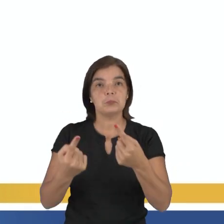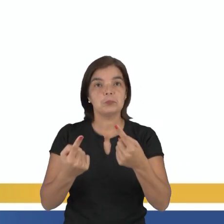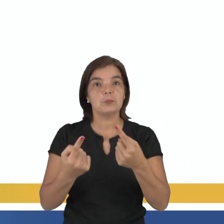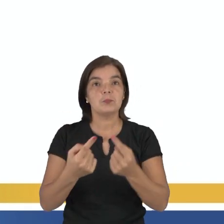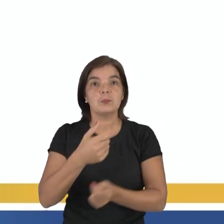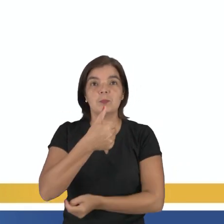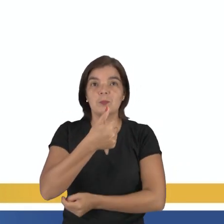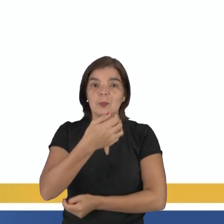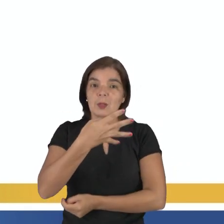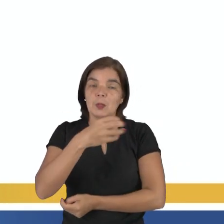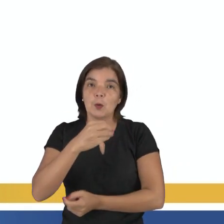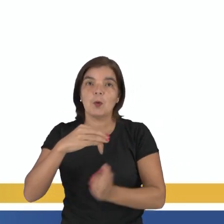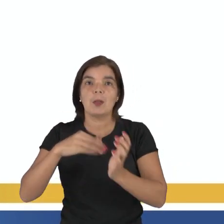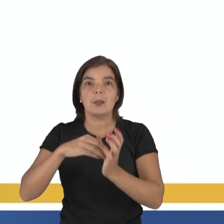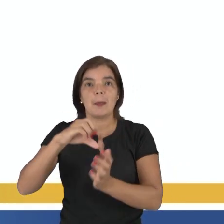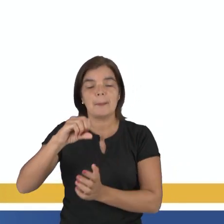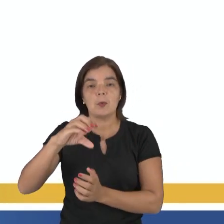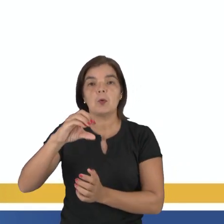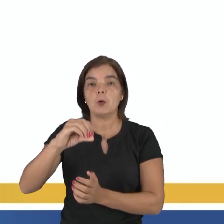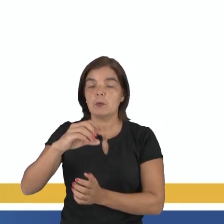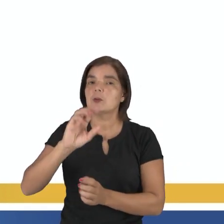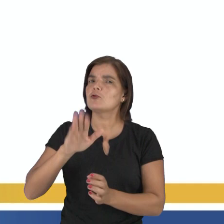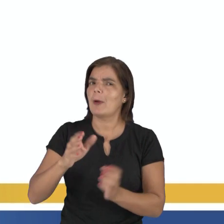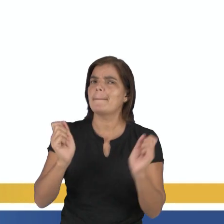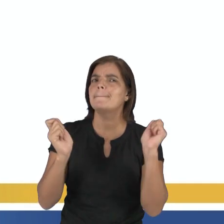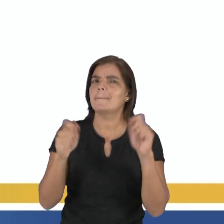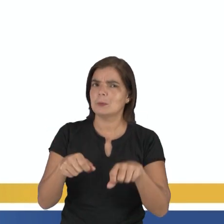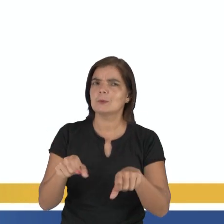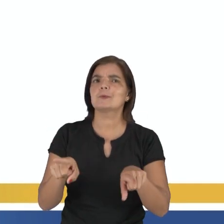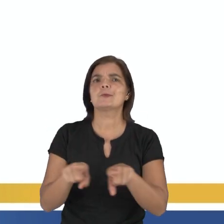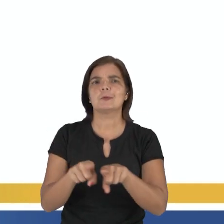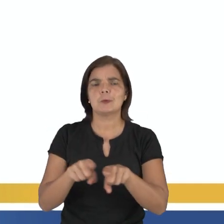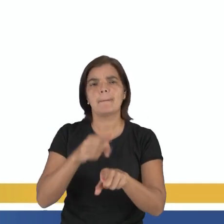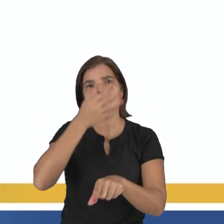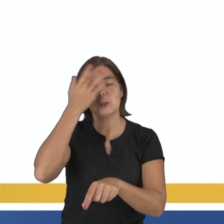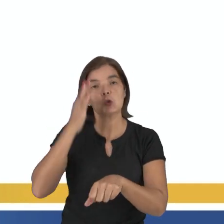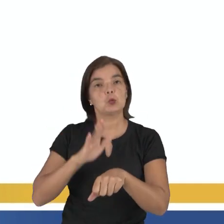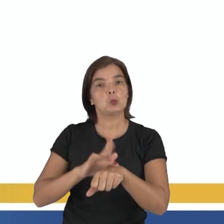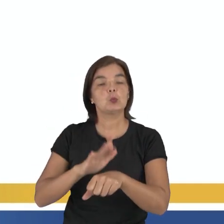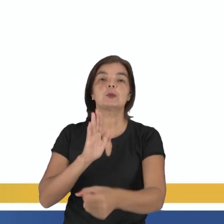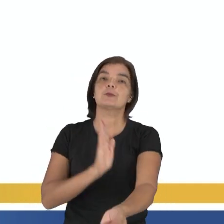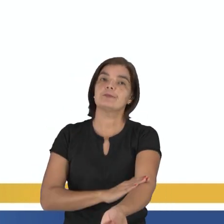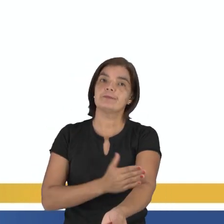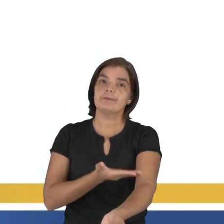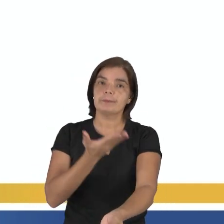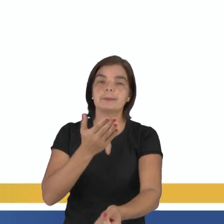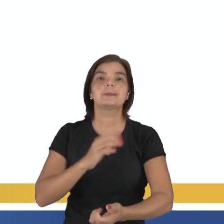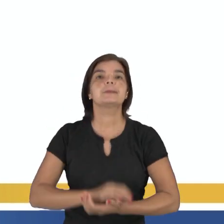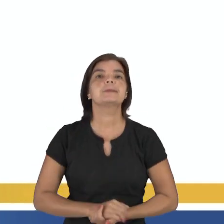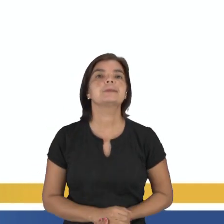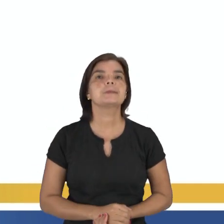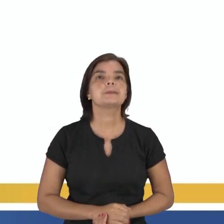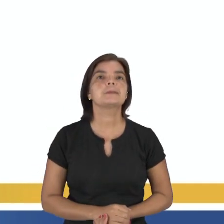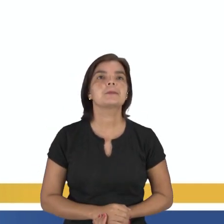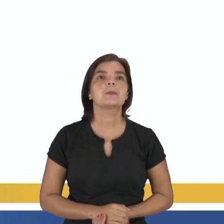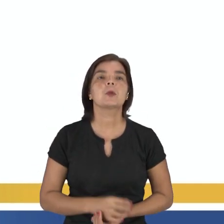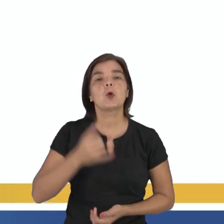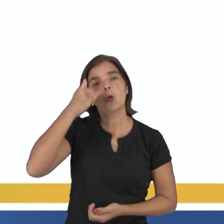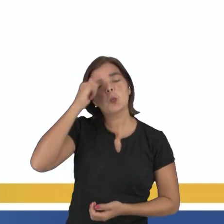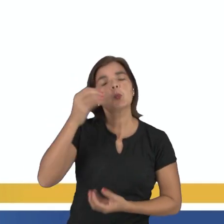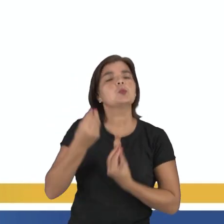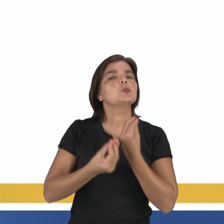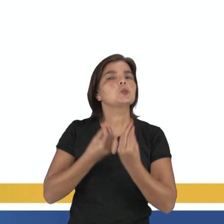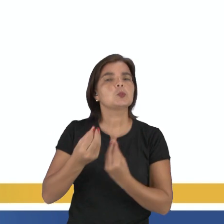no 140/90, essa pessoa já pode ser considerada, então, hipertensa. Formas de prevenir,